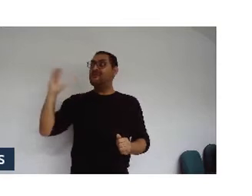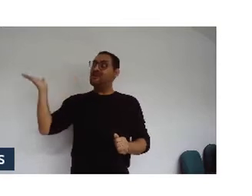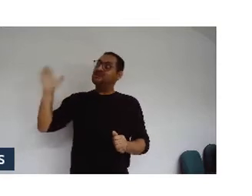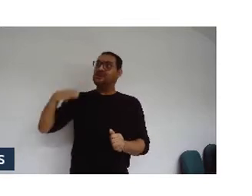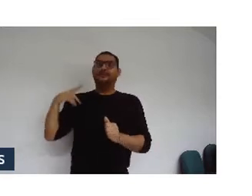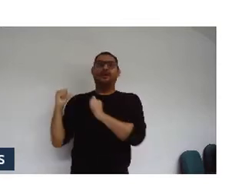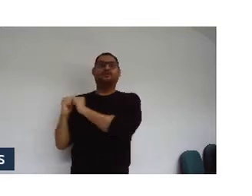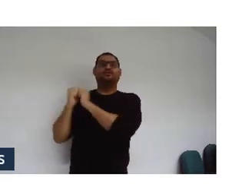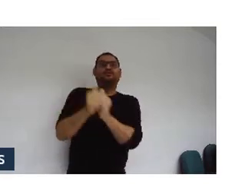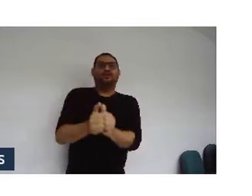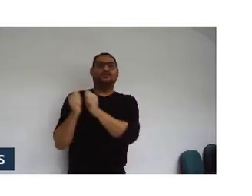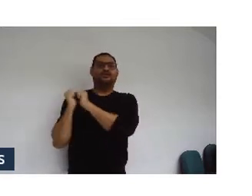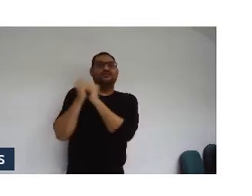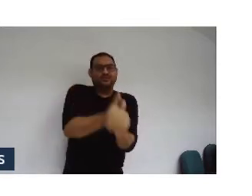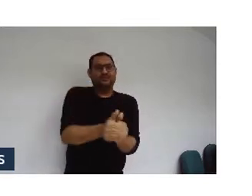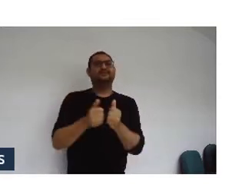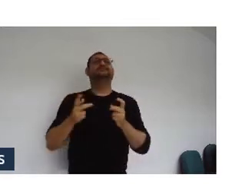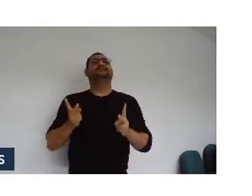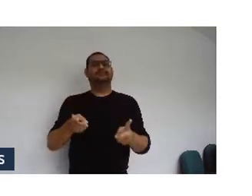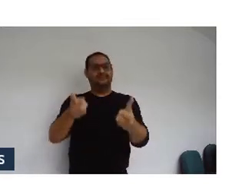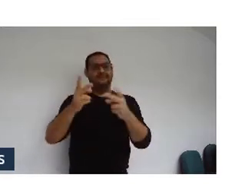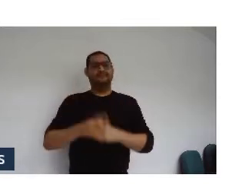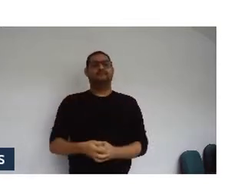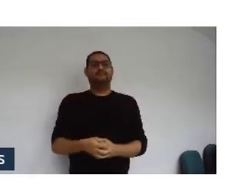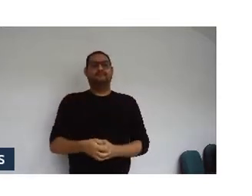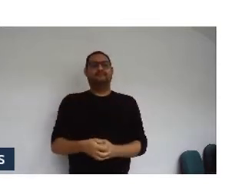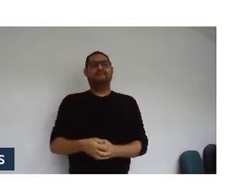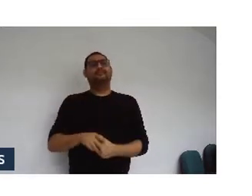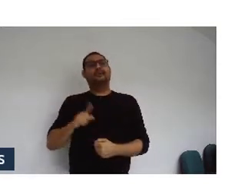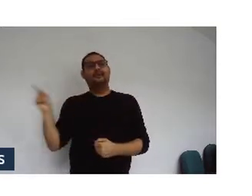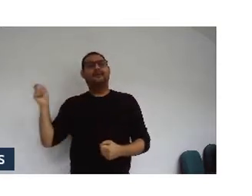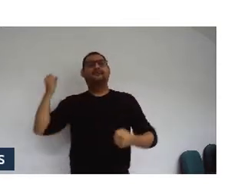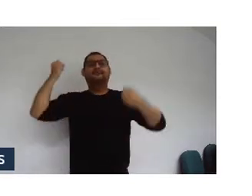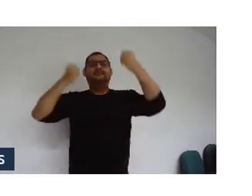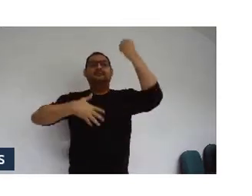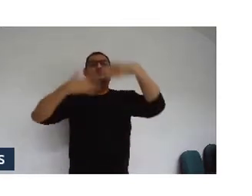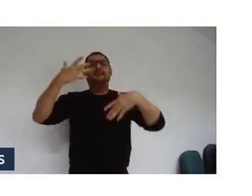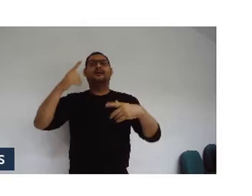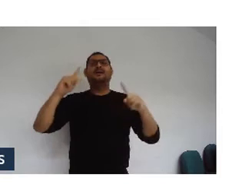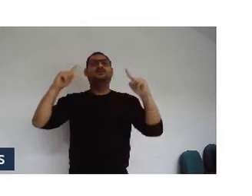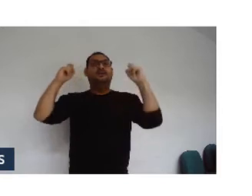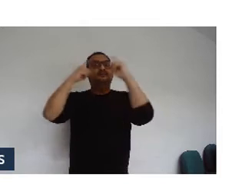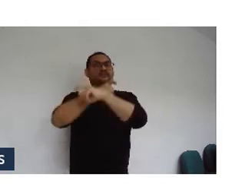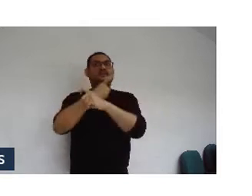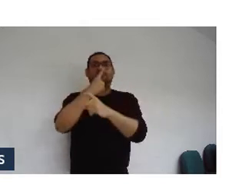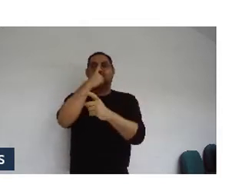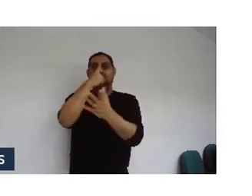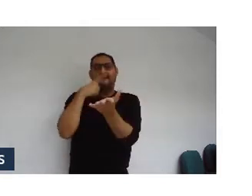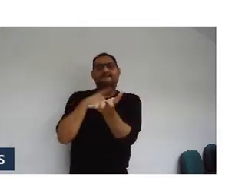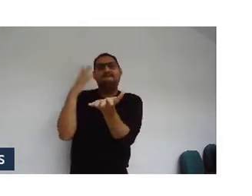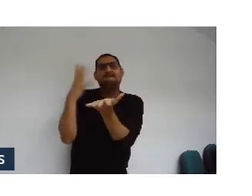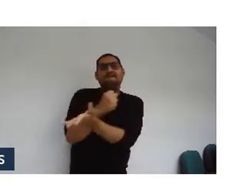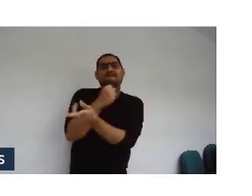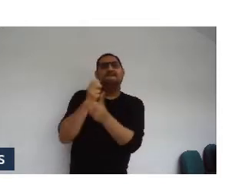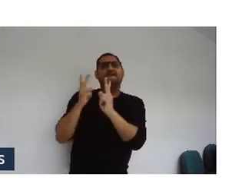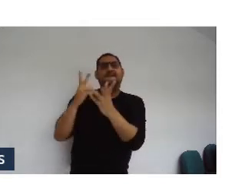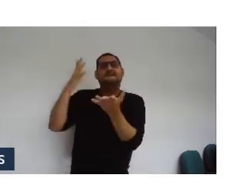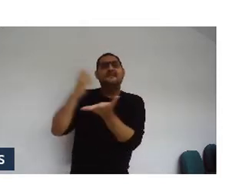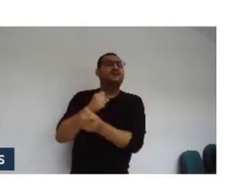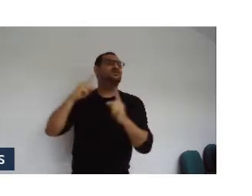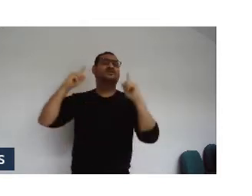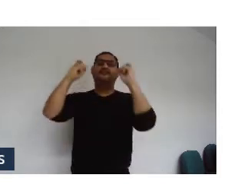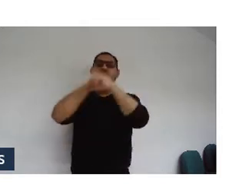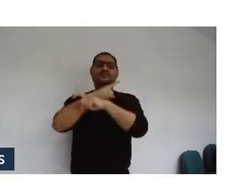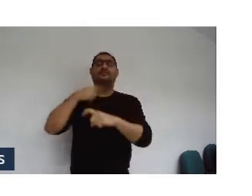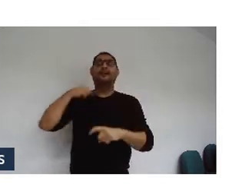por assim dizer. Ao narrar seus esforços de encontrar parceiros fixos, João faz conversar os discursos